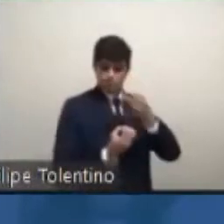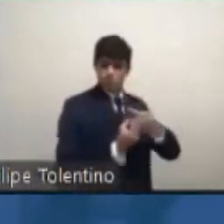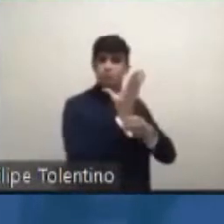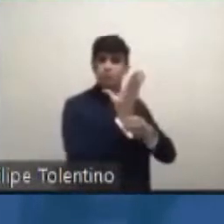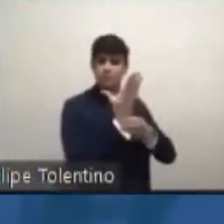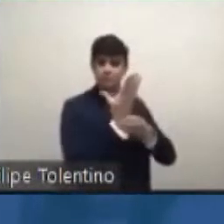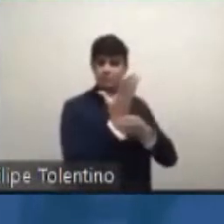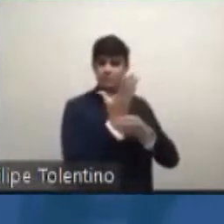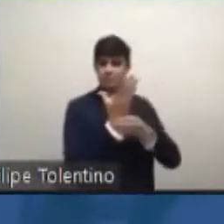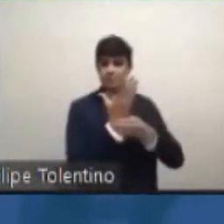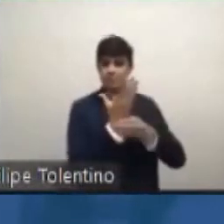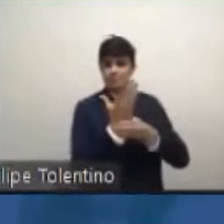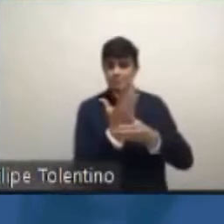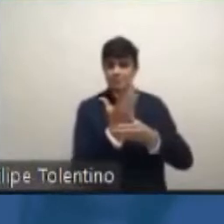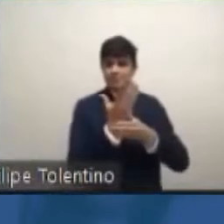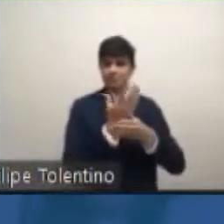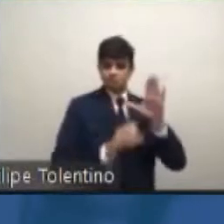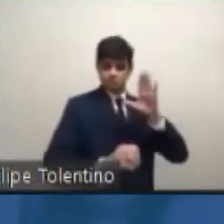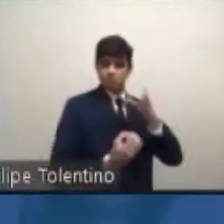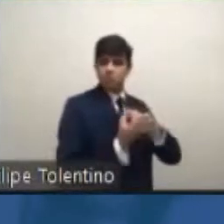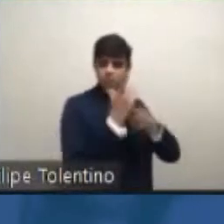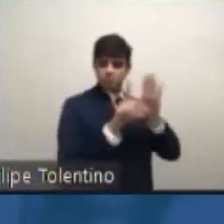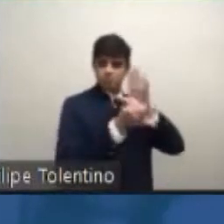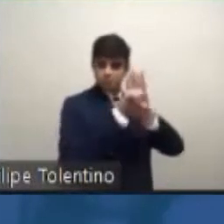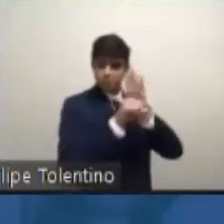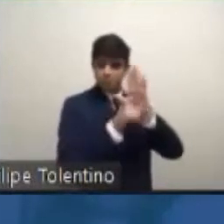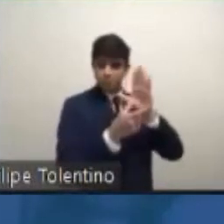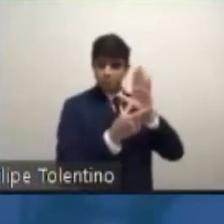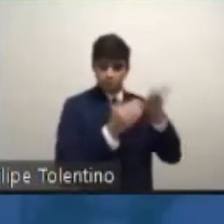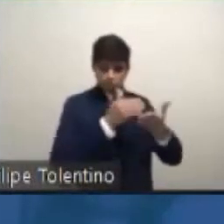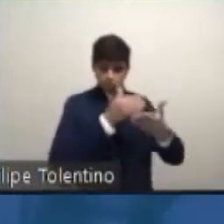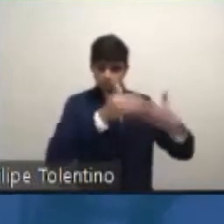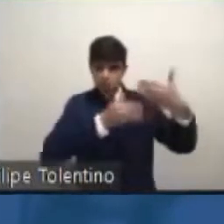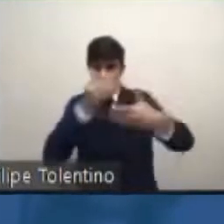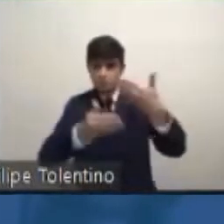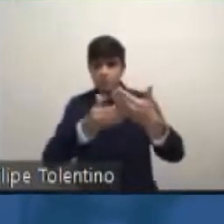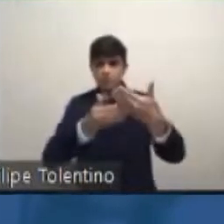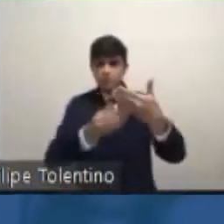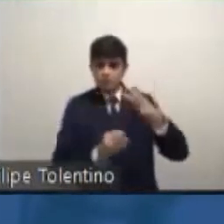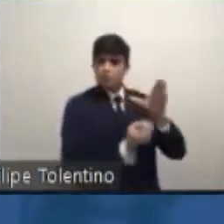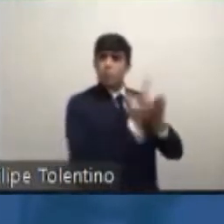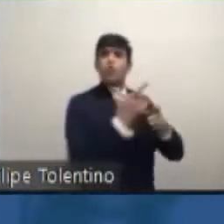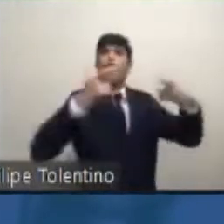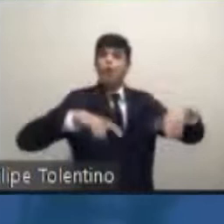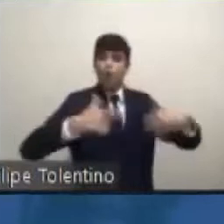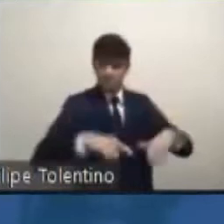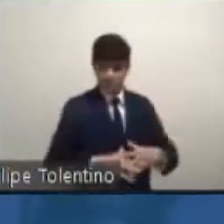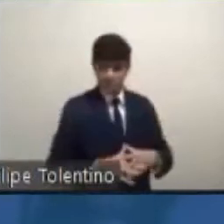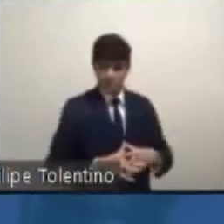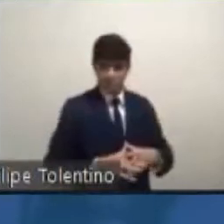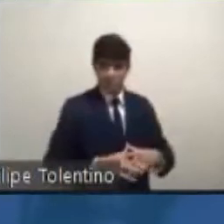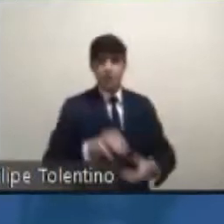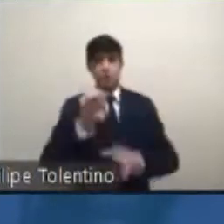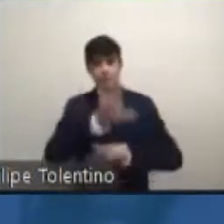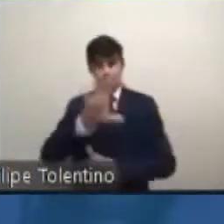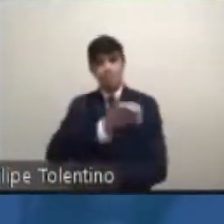do Cidadão, na Procuradoria Regional dos Direitos do Cidadão, lá do Rio de Janeiro, e foi feito um inquérito civil, uma